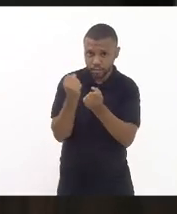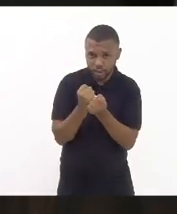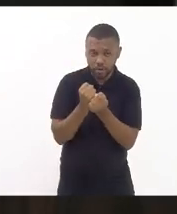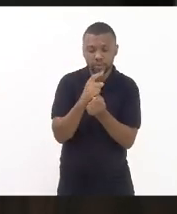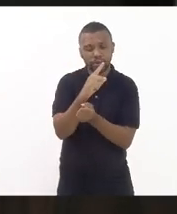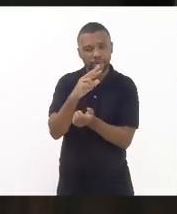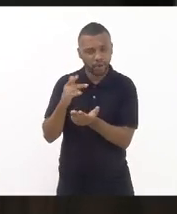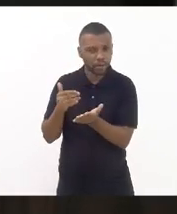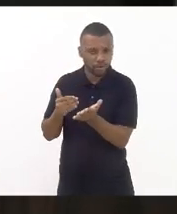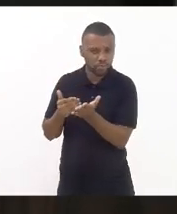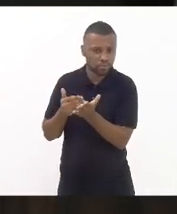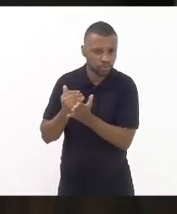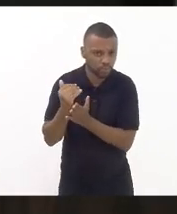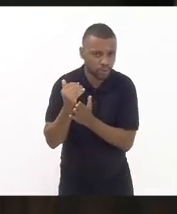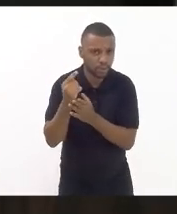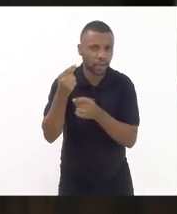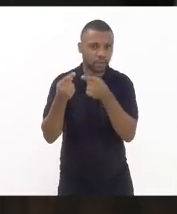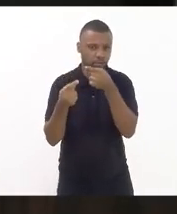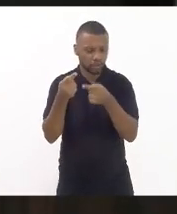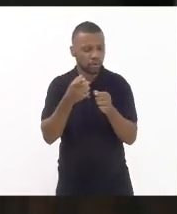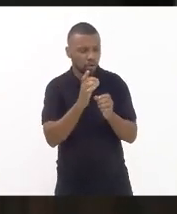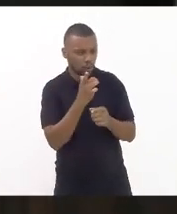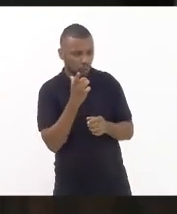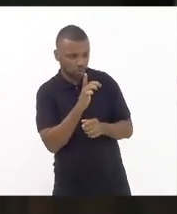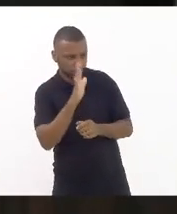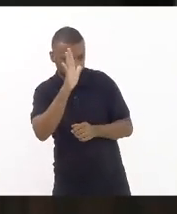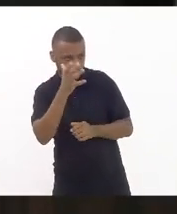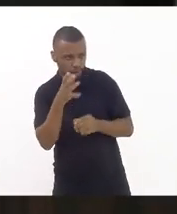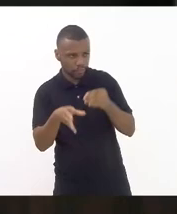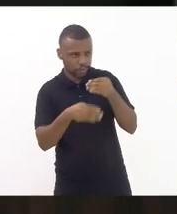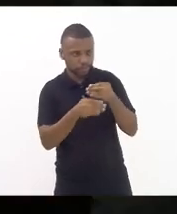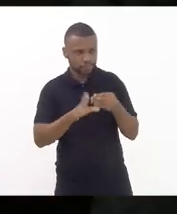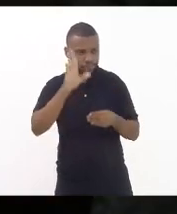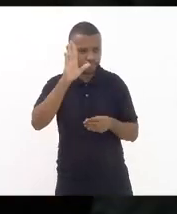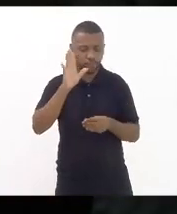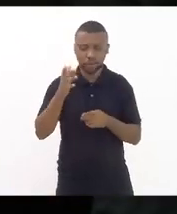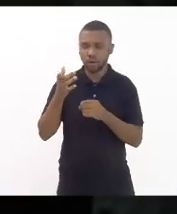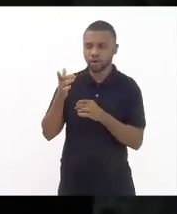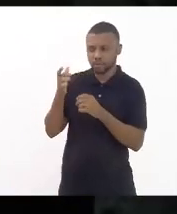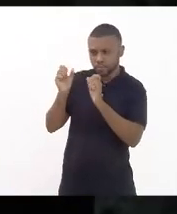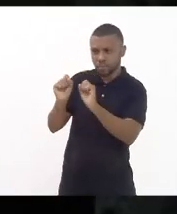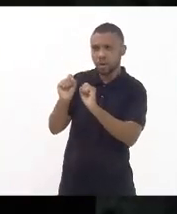Concede uma parte, presidente? A parte consigo daqui a pouco. Tá.